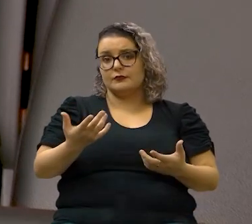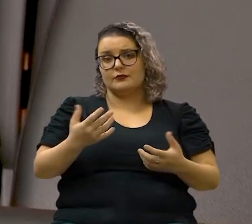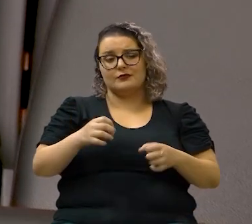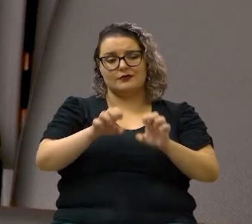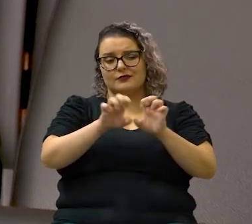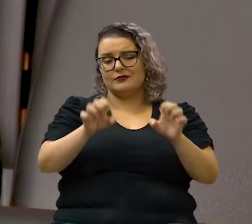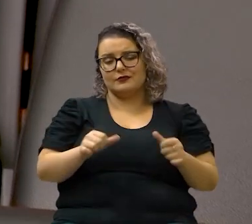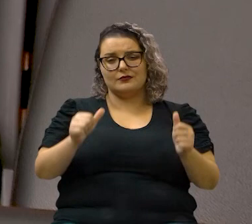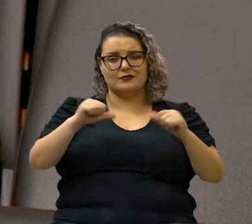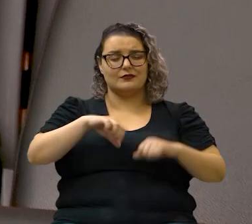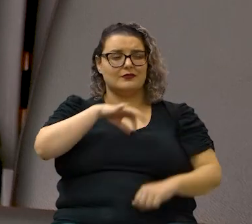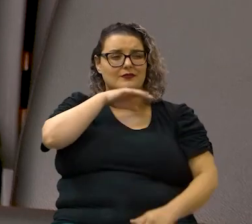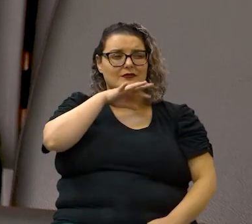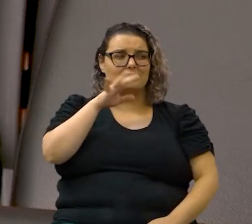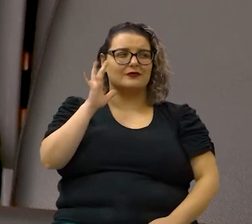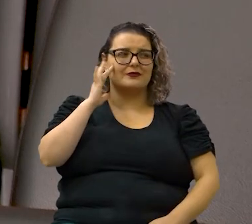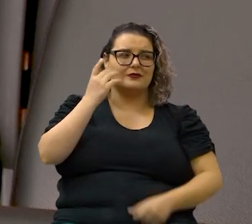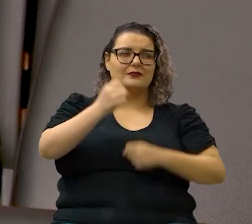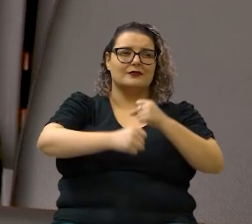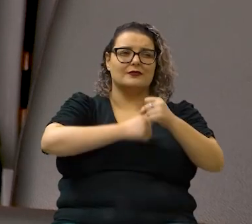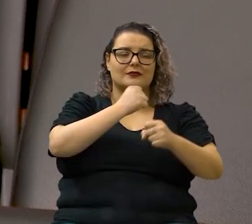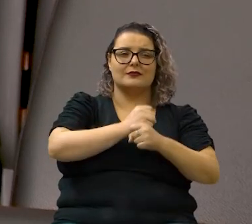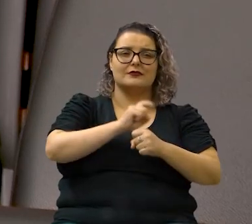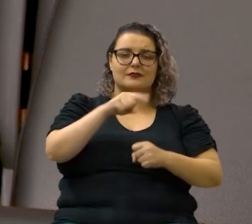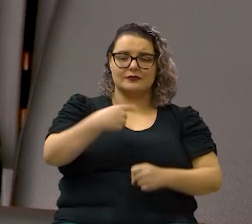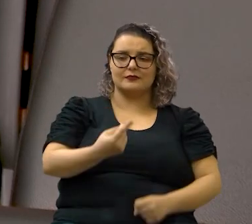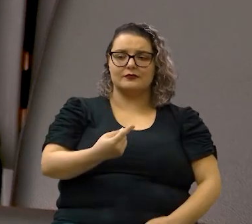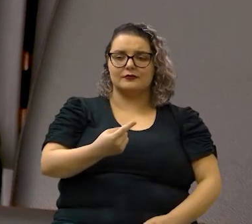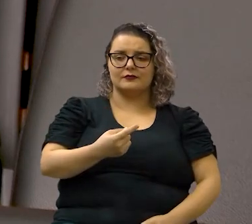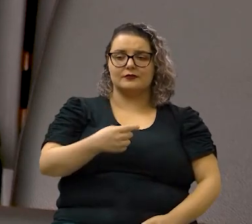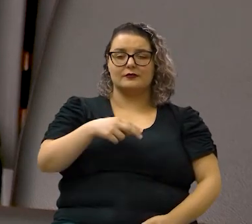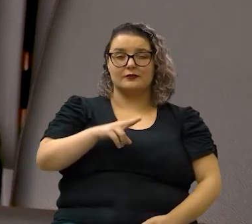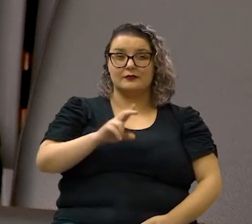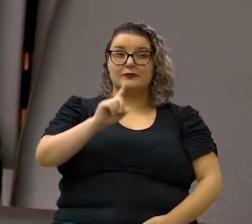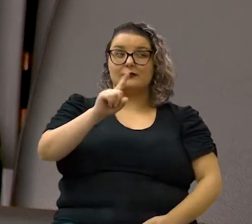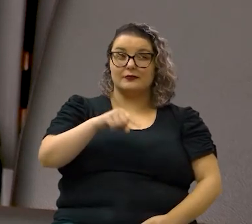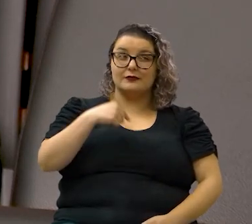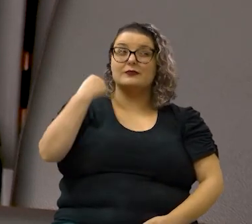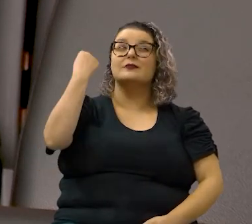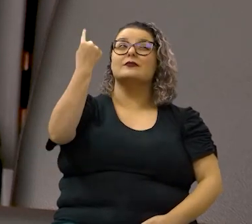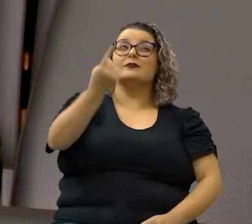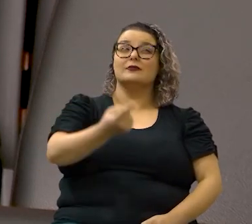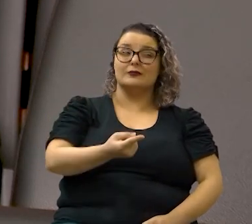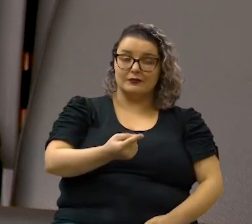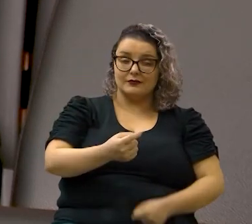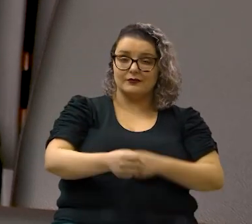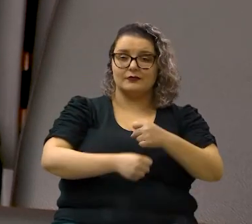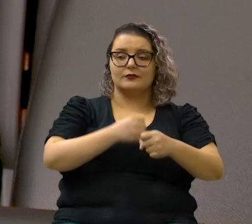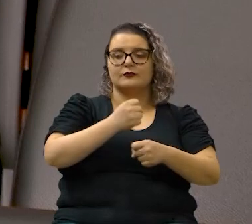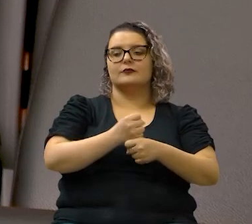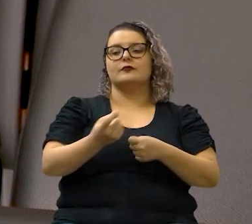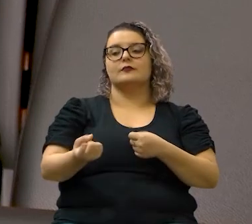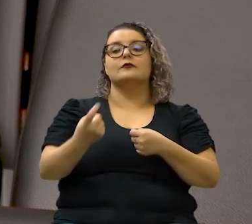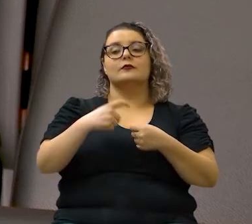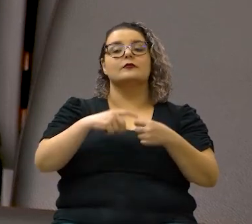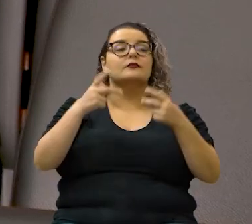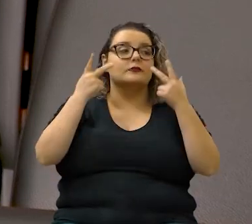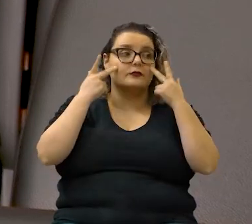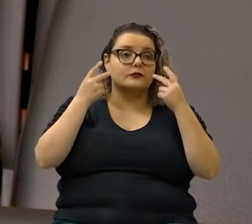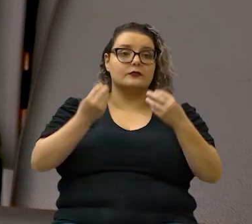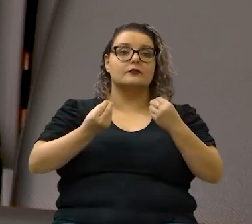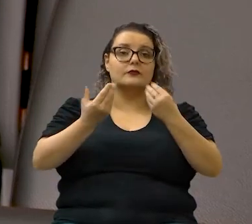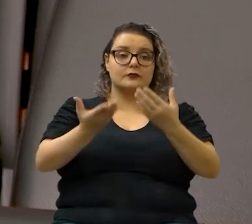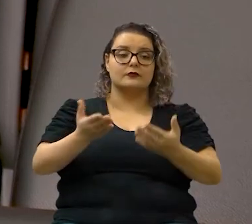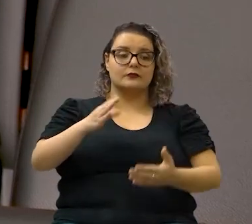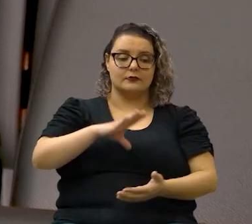acho que o ano que vem, ou no outro ano ainda, mas programado inicialmente para o ano que vem, seja retomado,